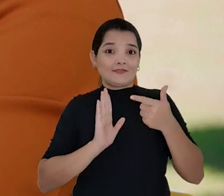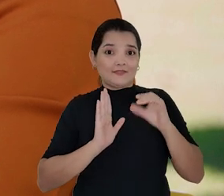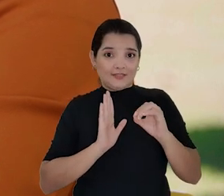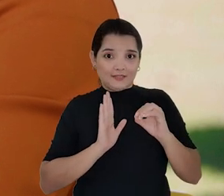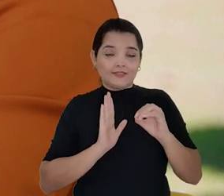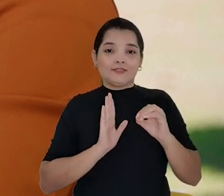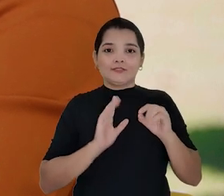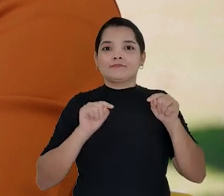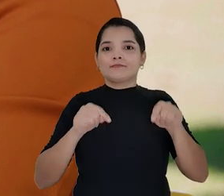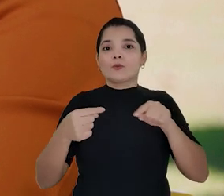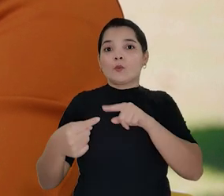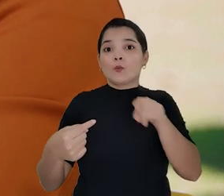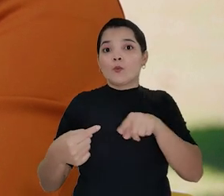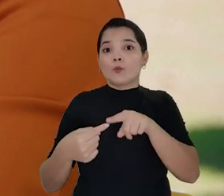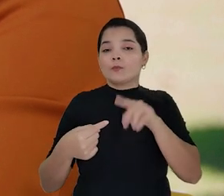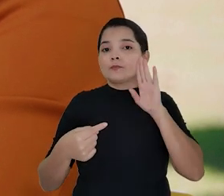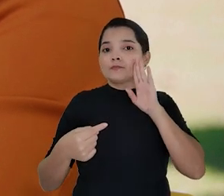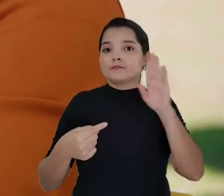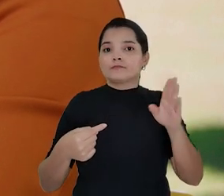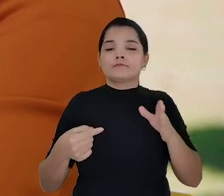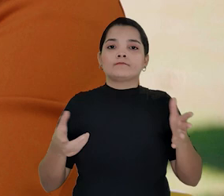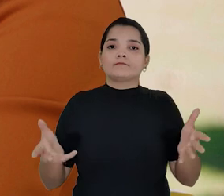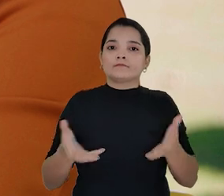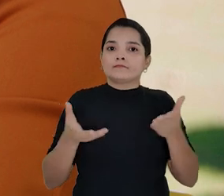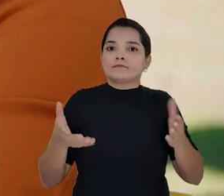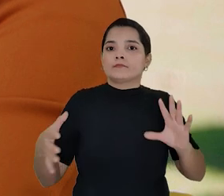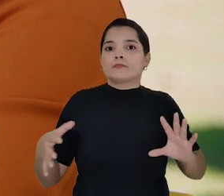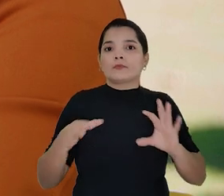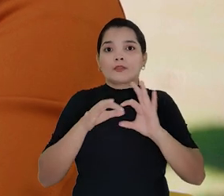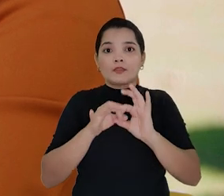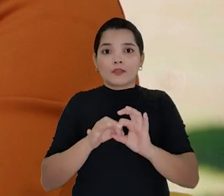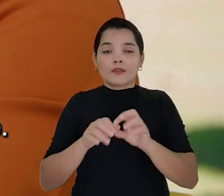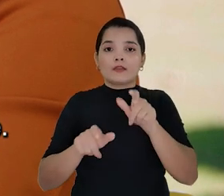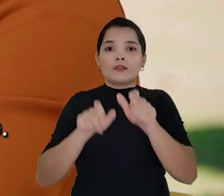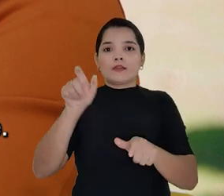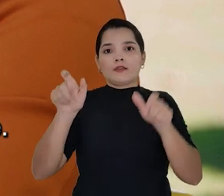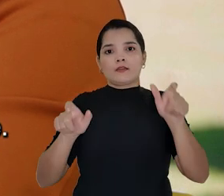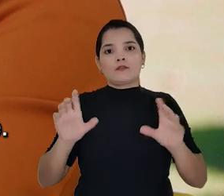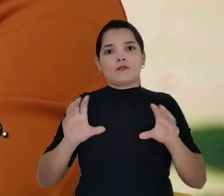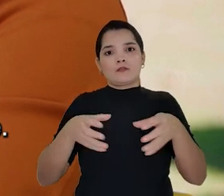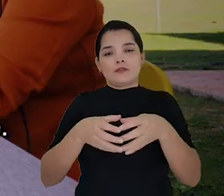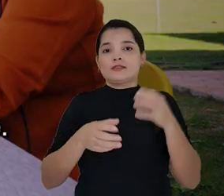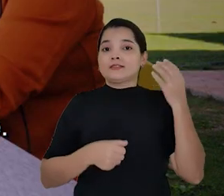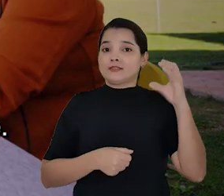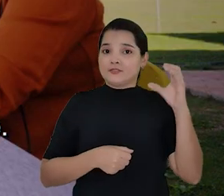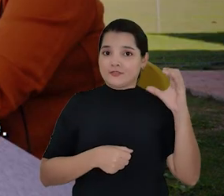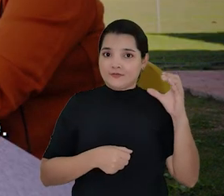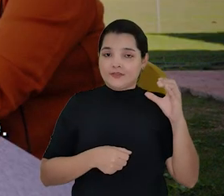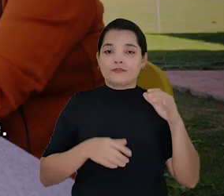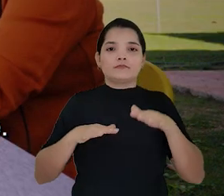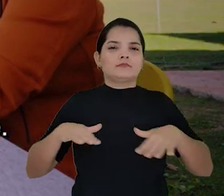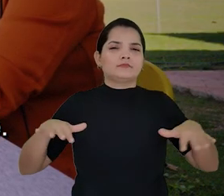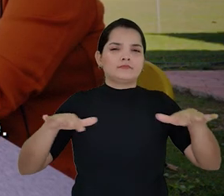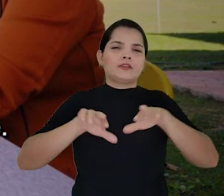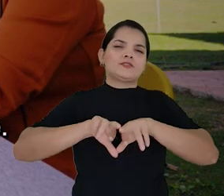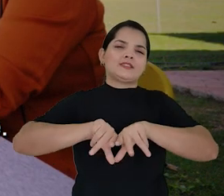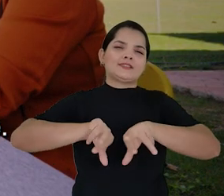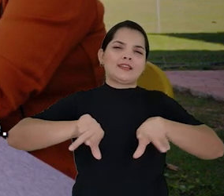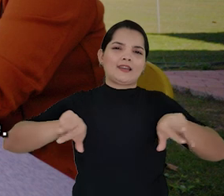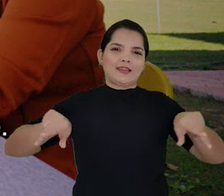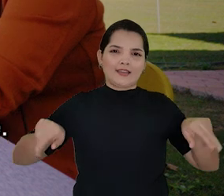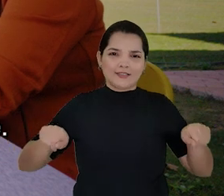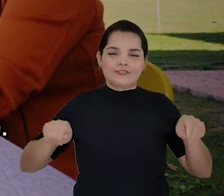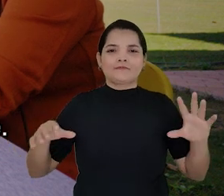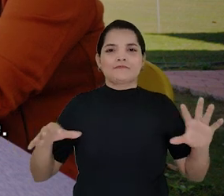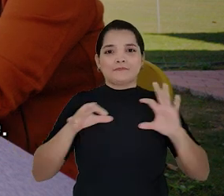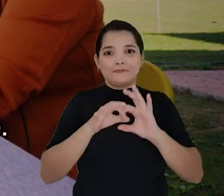século XX com o objetivo de agregar e reunir a comunidade científica em toda a sua